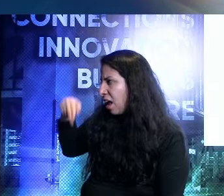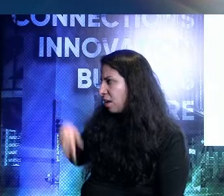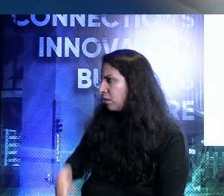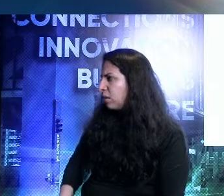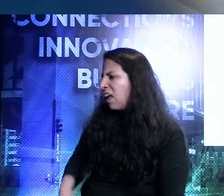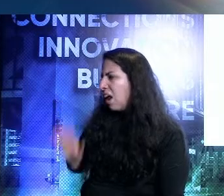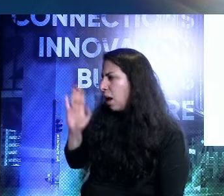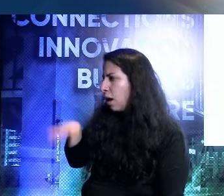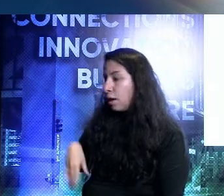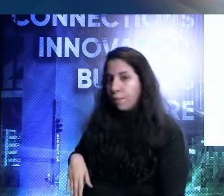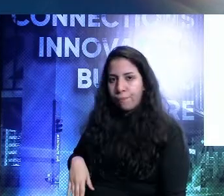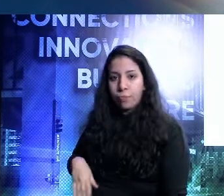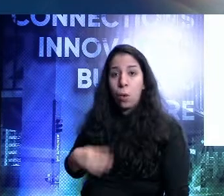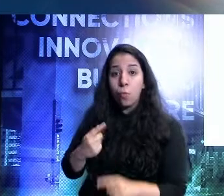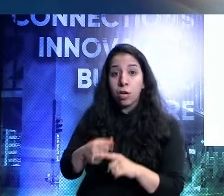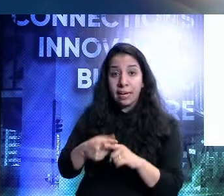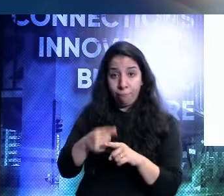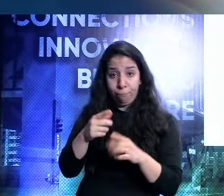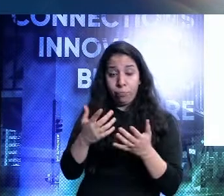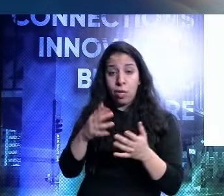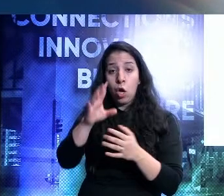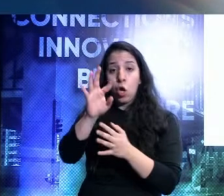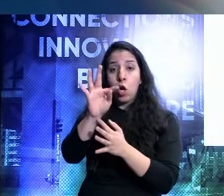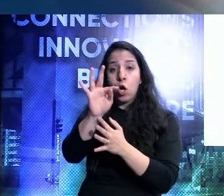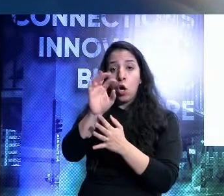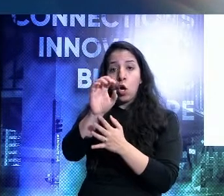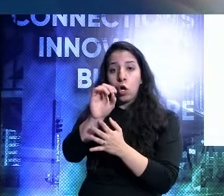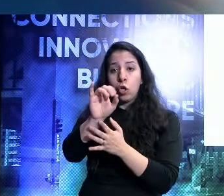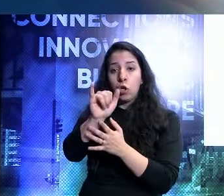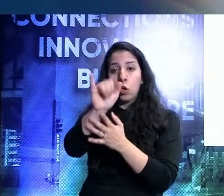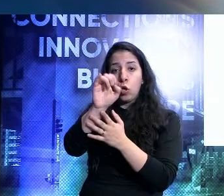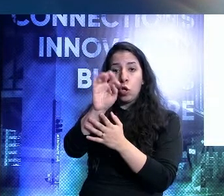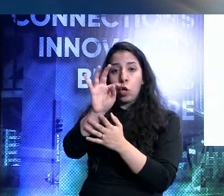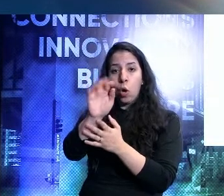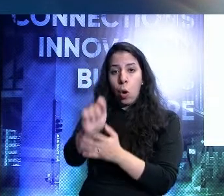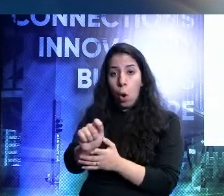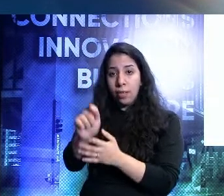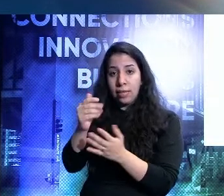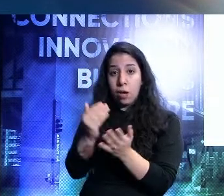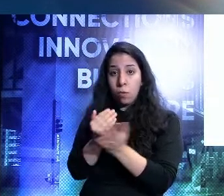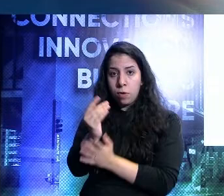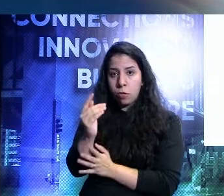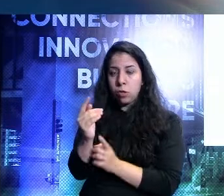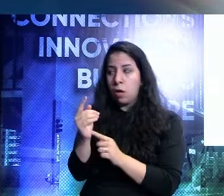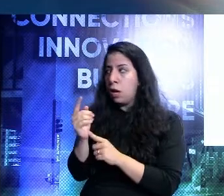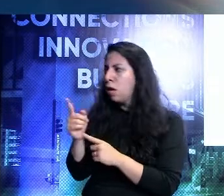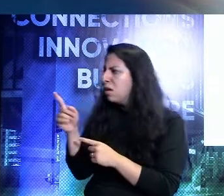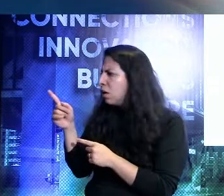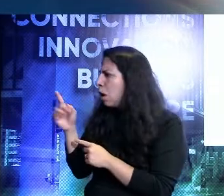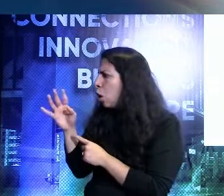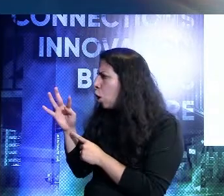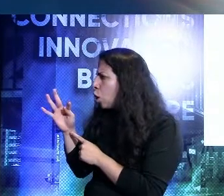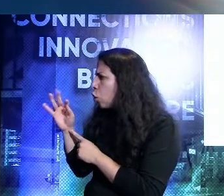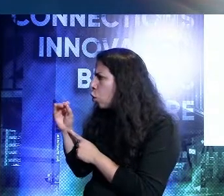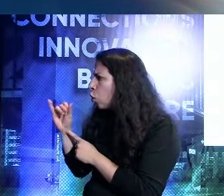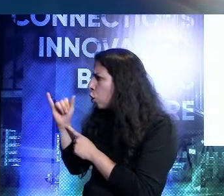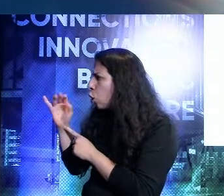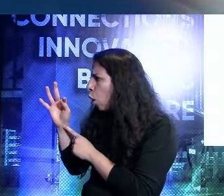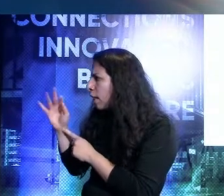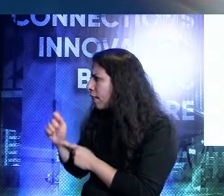Toyota Production System, eles começaram a ver, pô, não tem mais como ignorar. Eu vou copiar o que os caras têm.